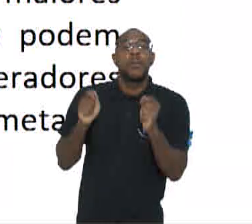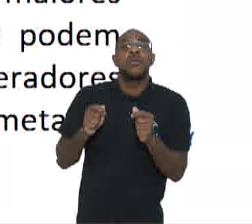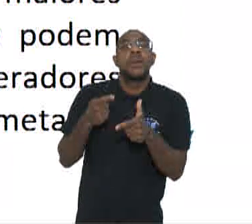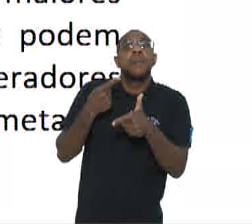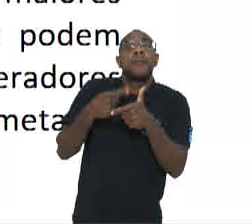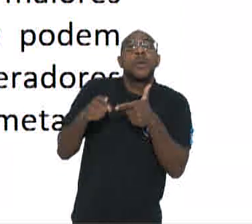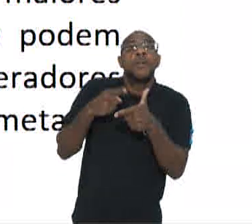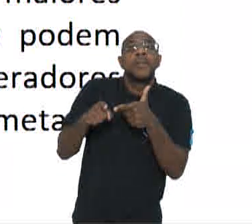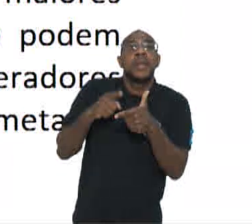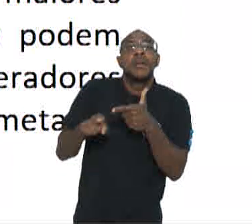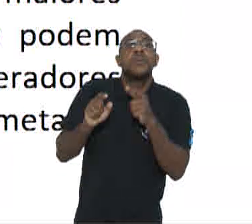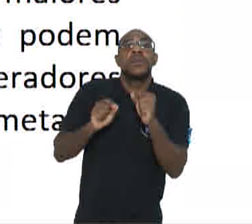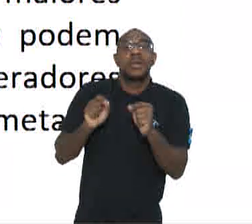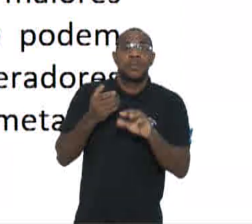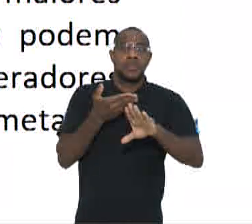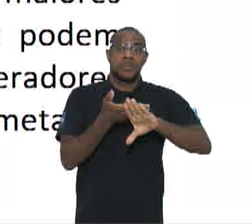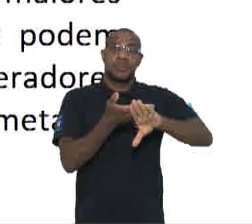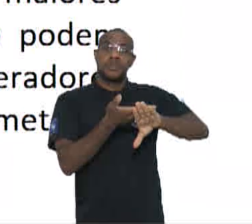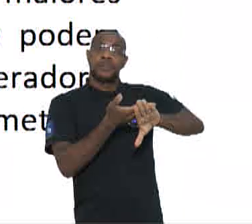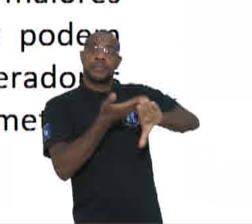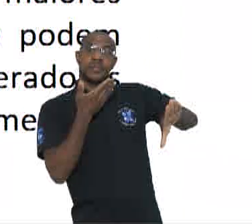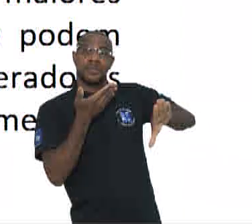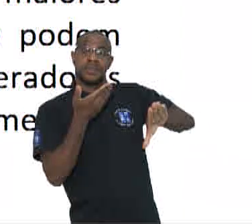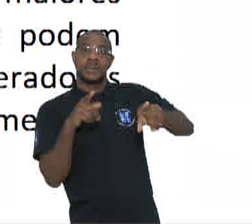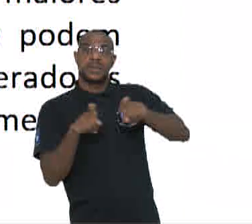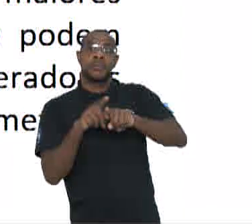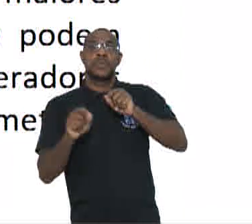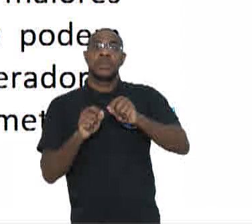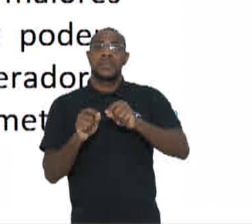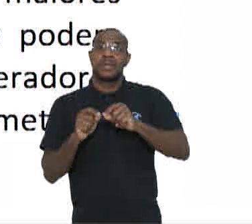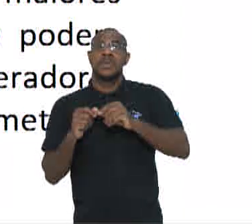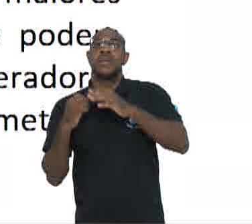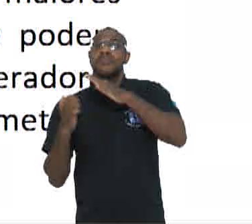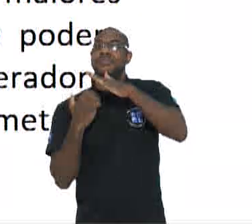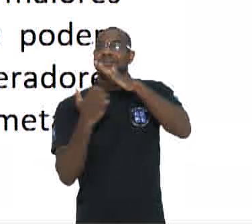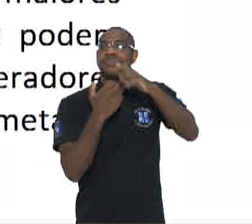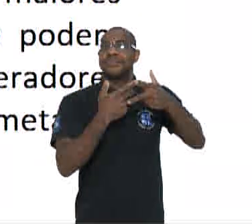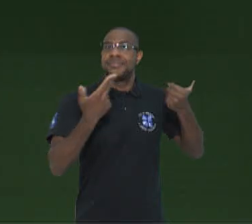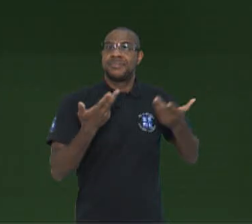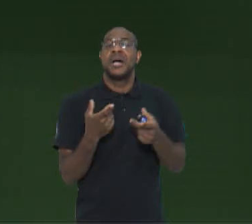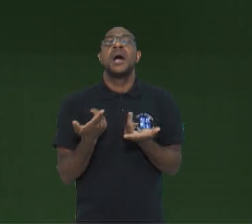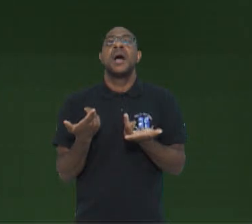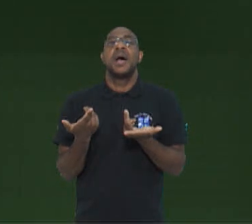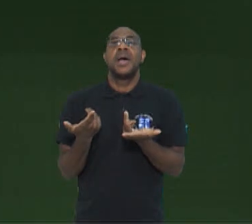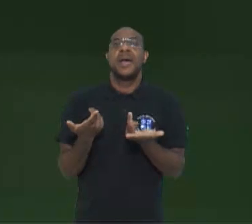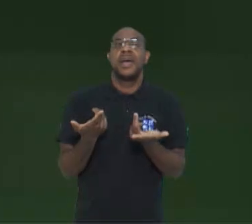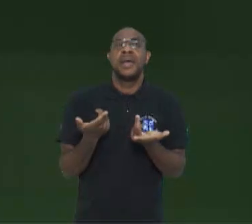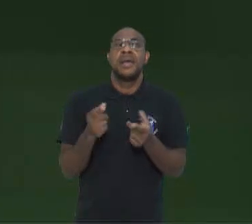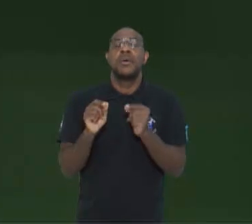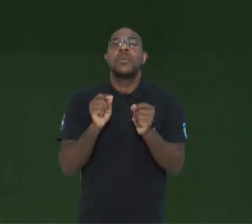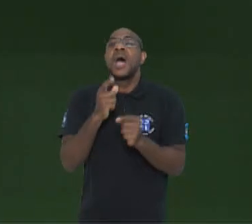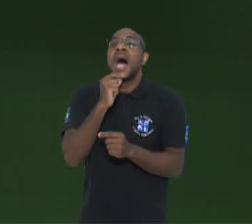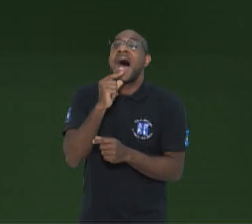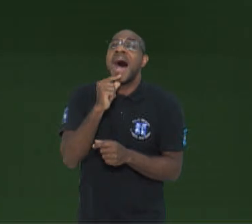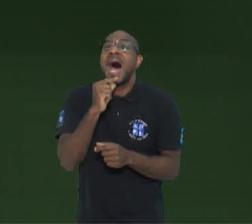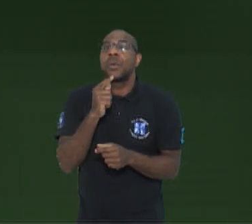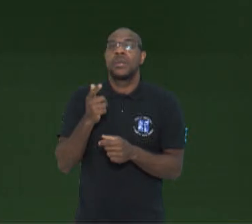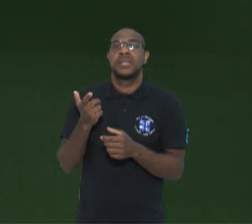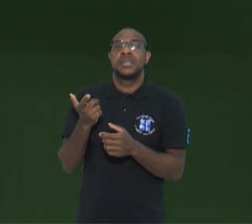mas podem também afastar os operadores das regiões mais carentes de água e esgoto, travando a meta